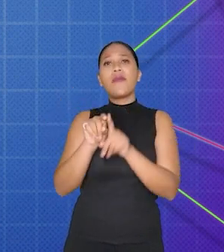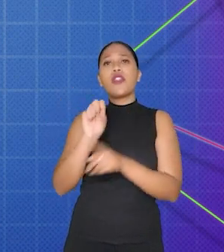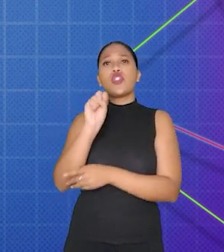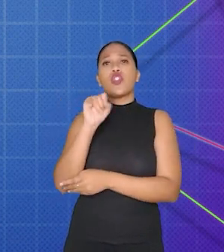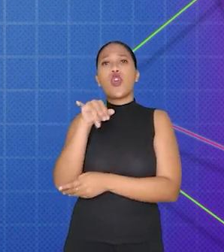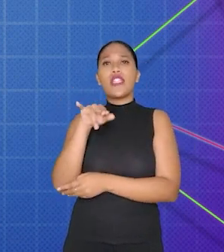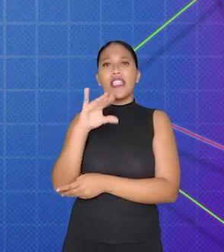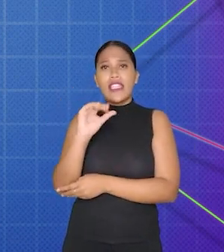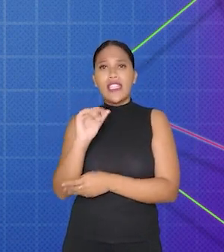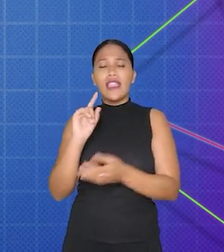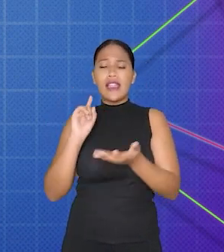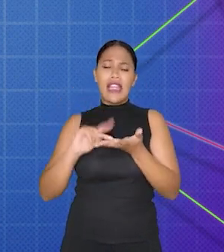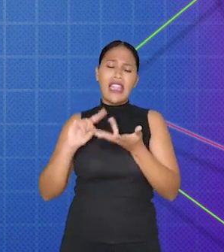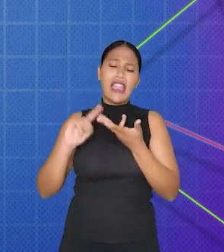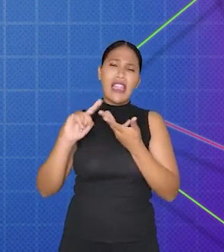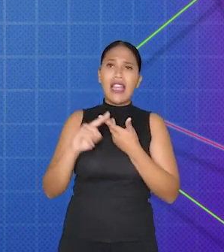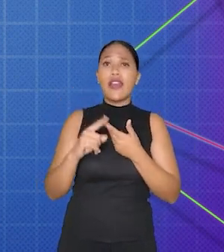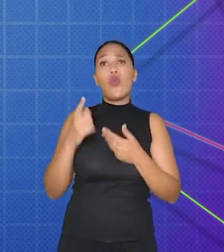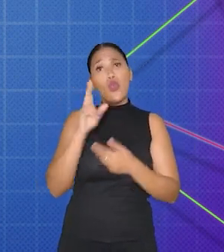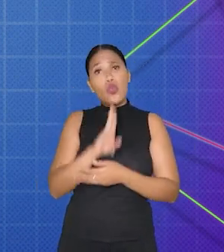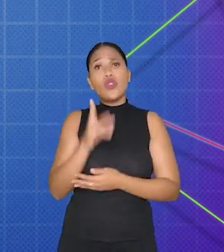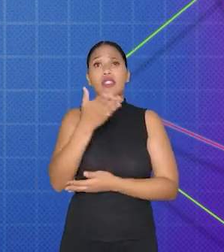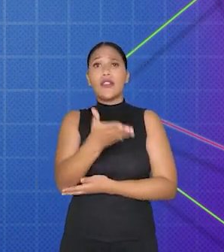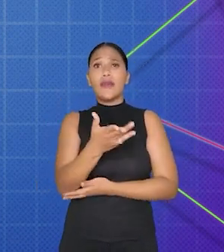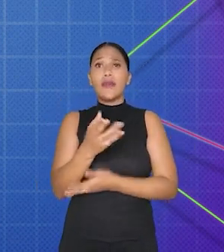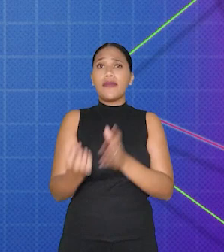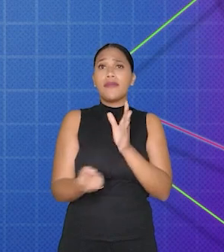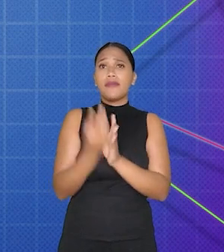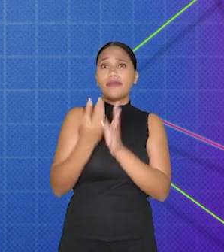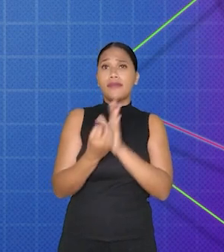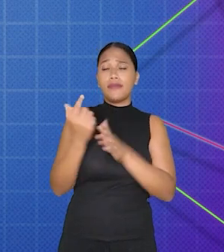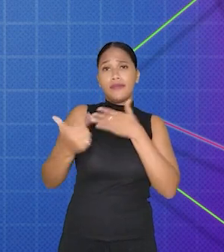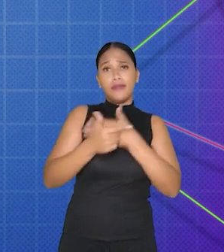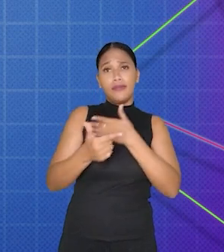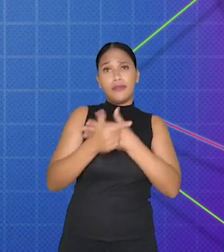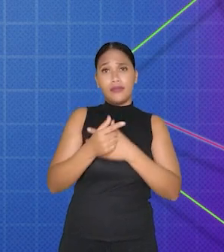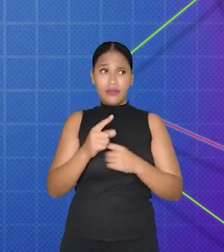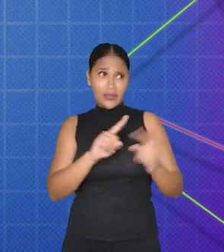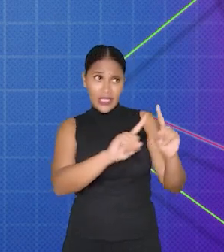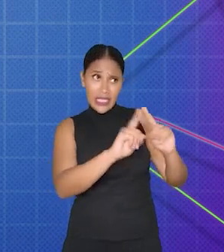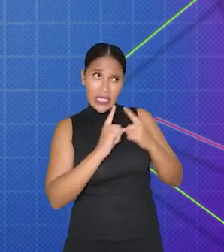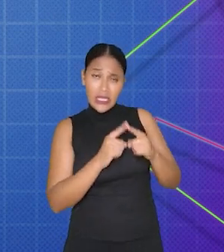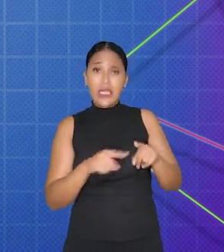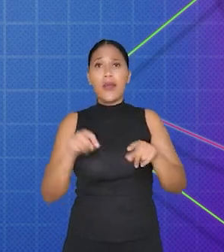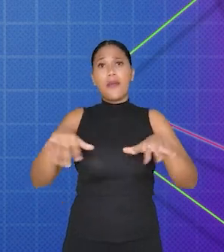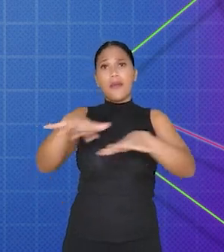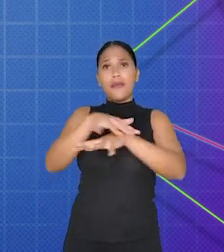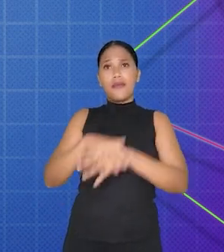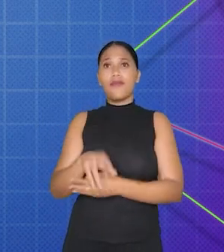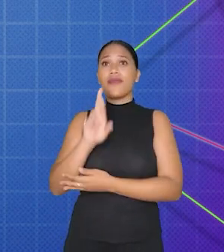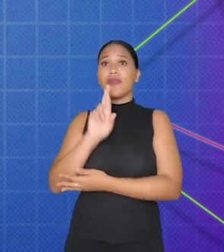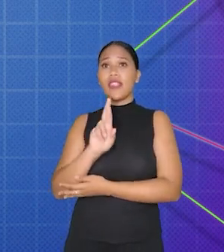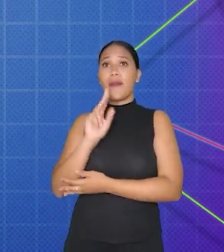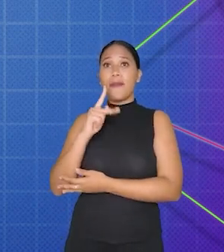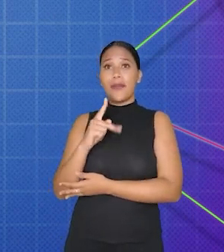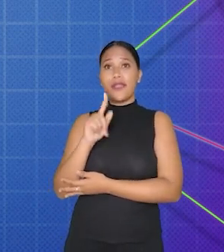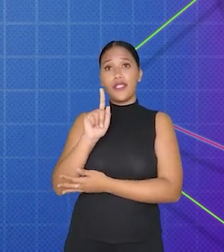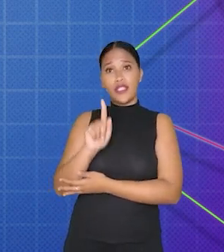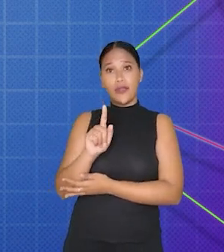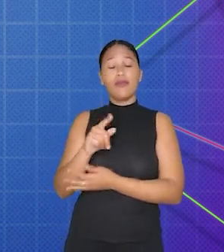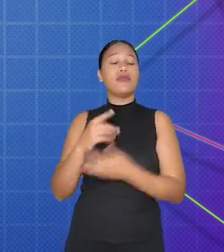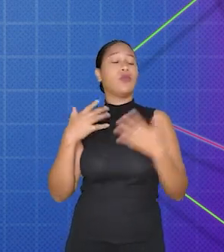the Hedgehog e Mega Man usam gráficos em pixel art para criar seus personagens, inimigos e ambientes.